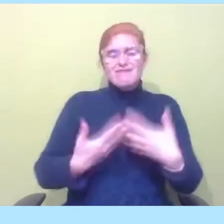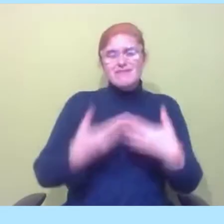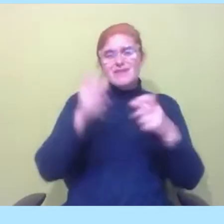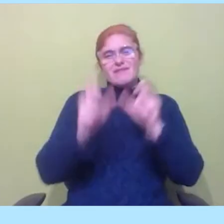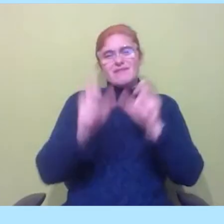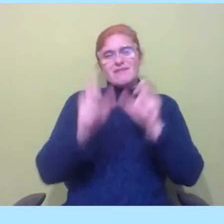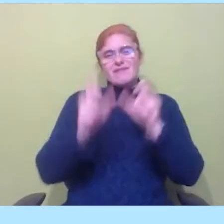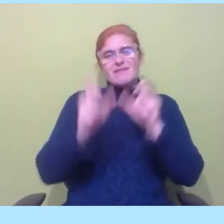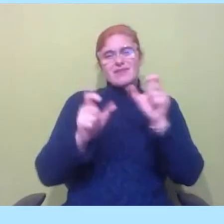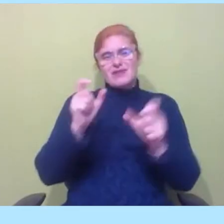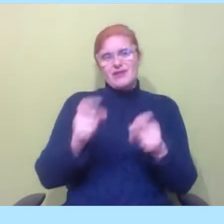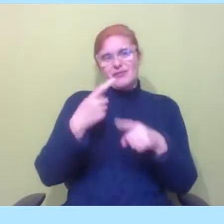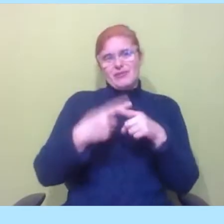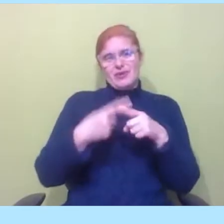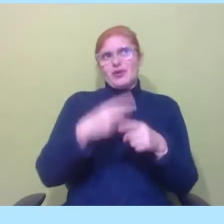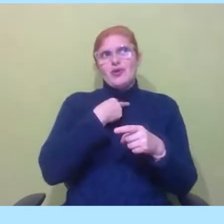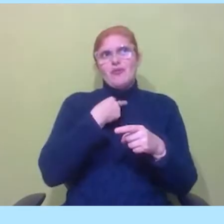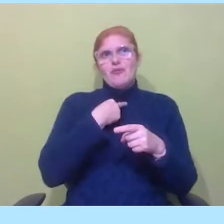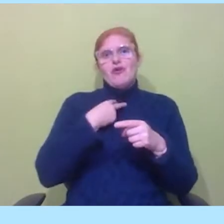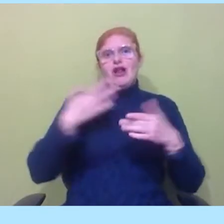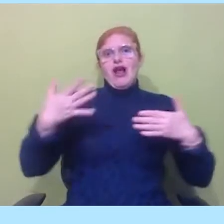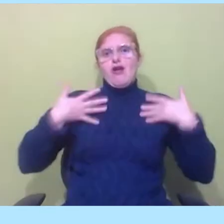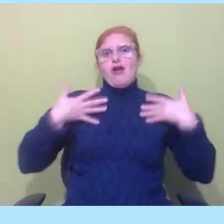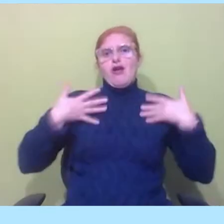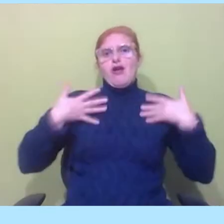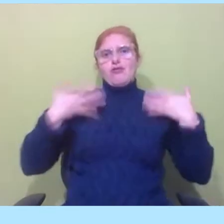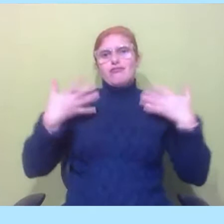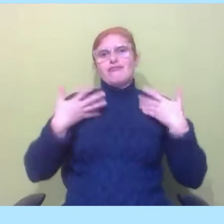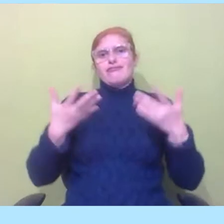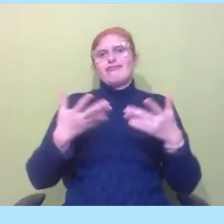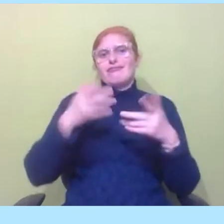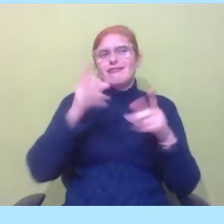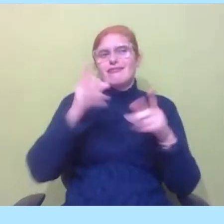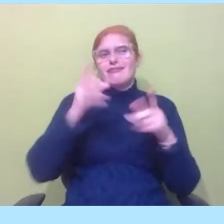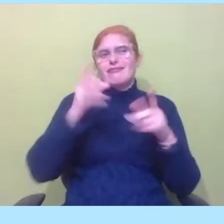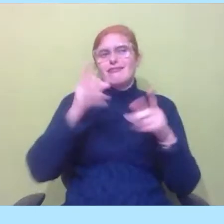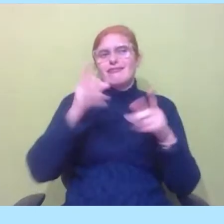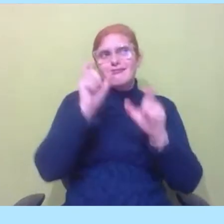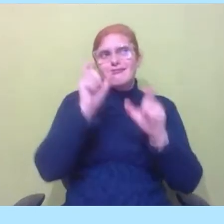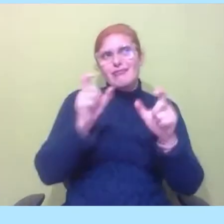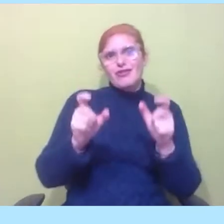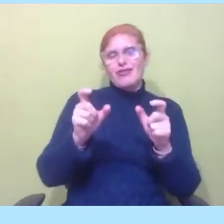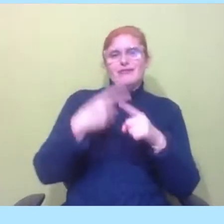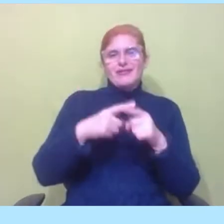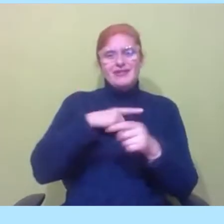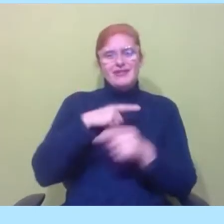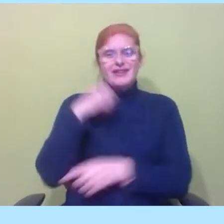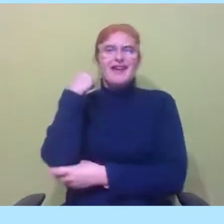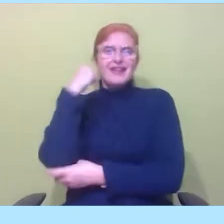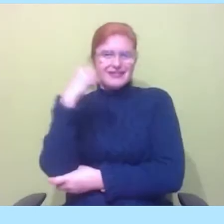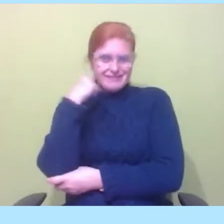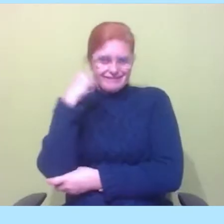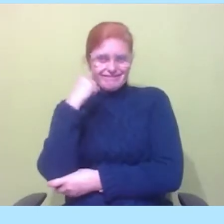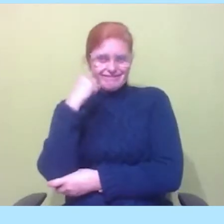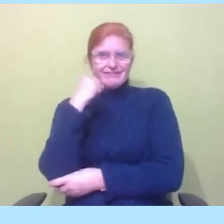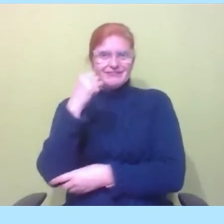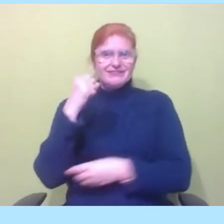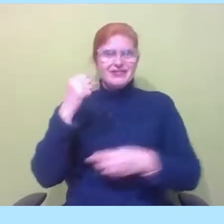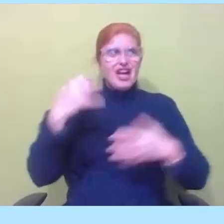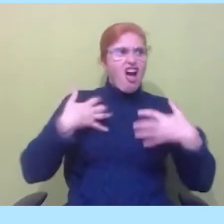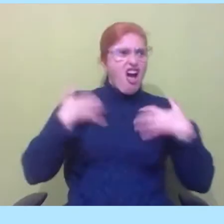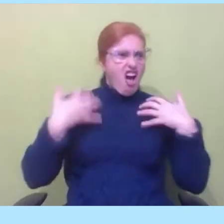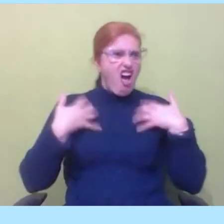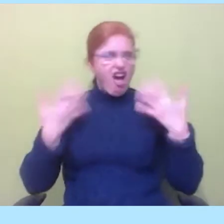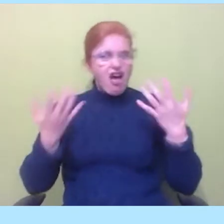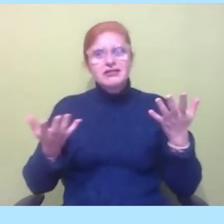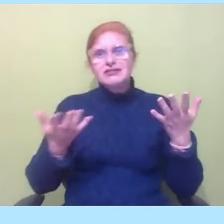bocado de feminista neurótica. Como é que nós não seremos neuróticas para essas pessoas e mostrar para elas que, na verdade, a gente está querendo